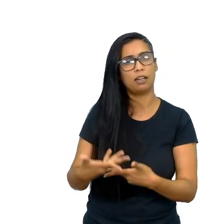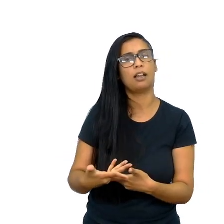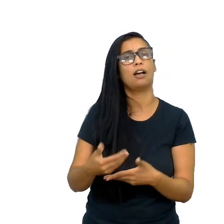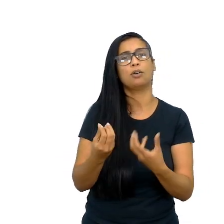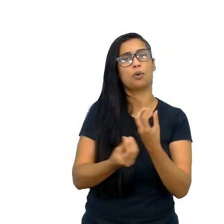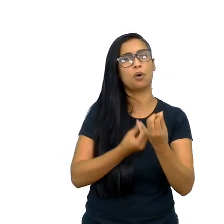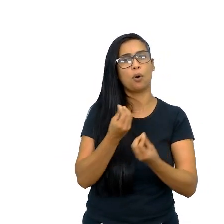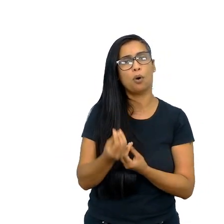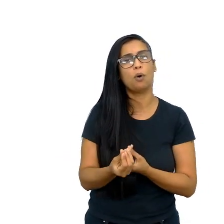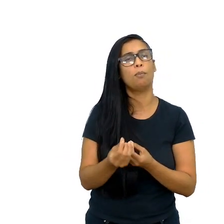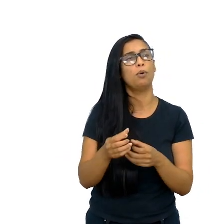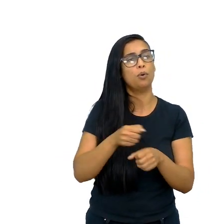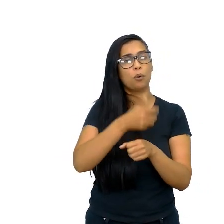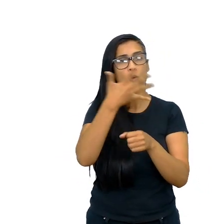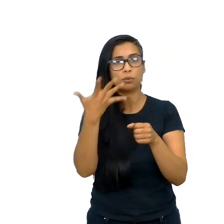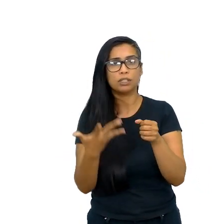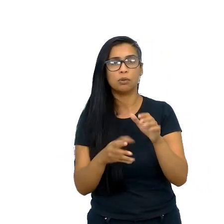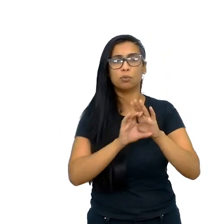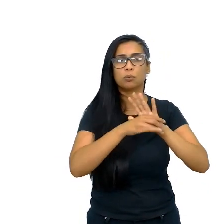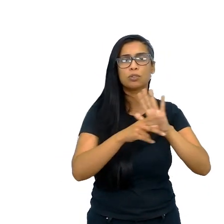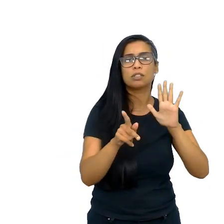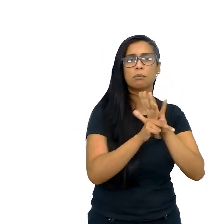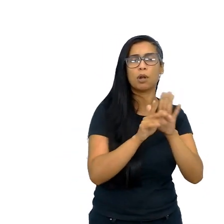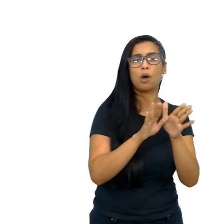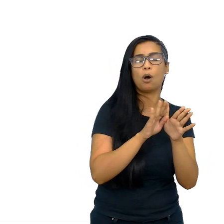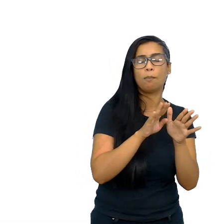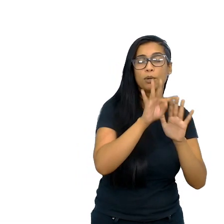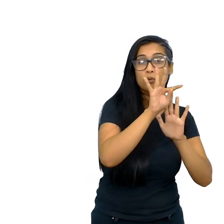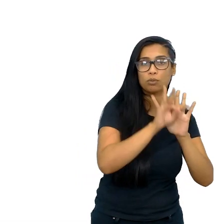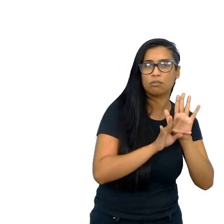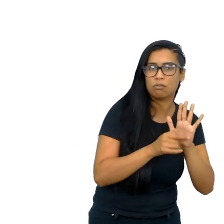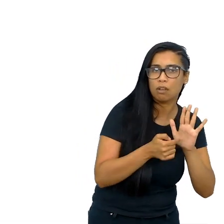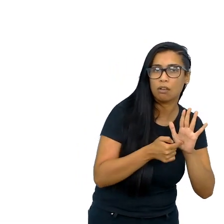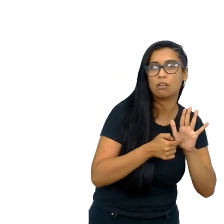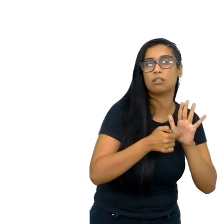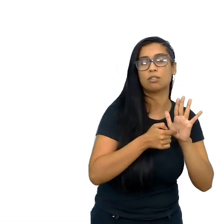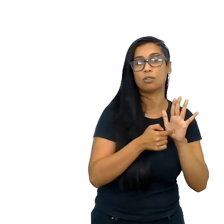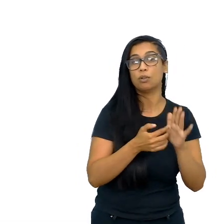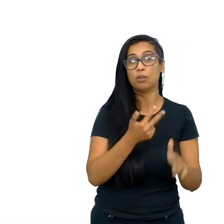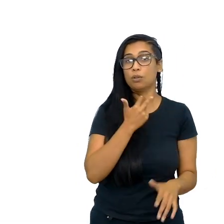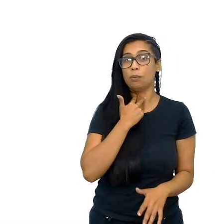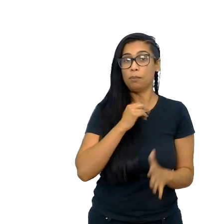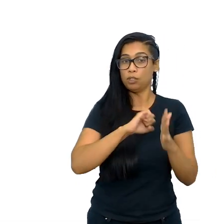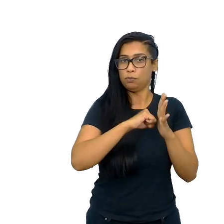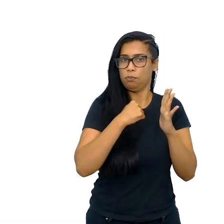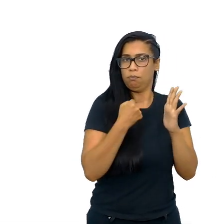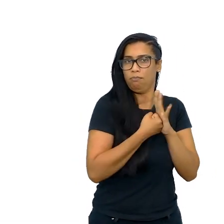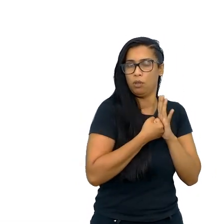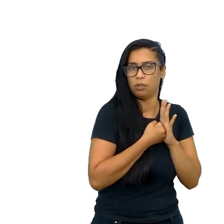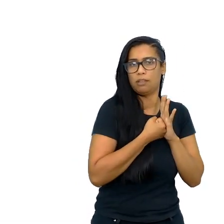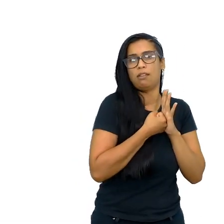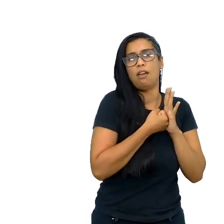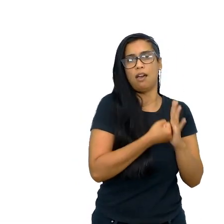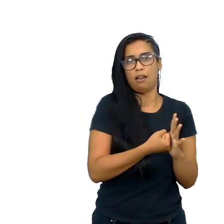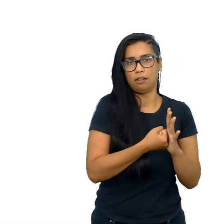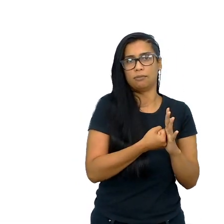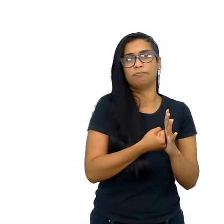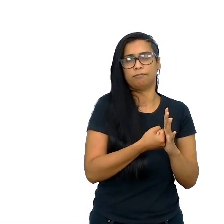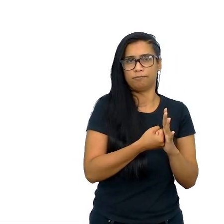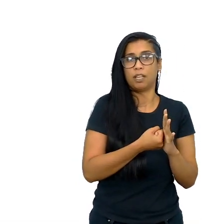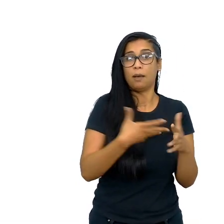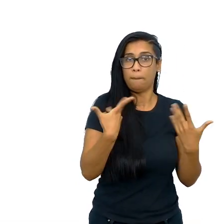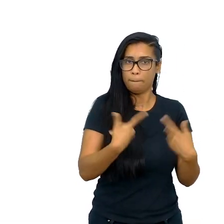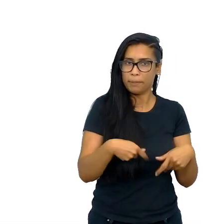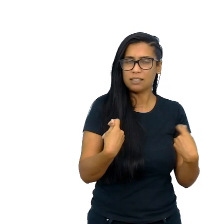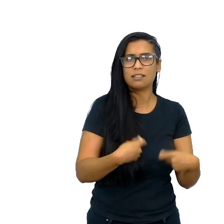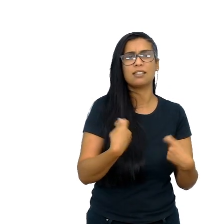né, a leitura global do texto, estão dentro dessa questão. Então, não se pode anular também esse princípio, né,